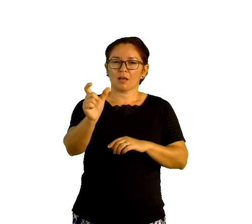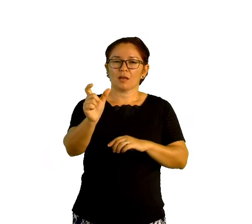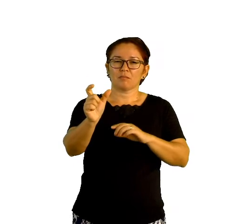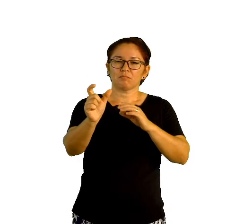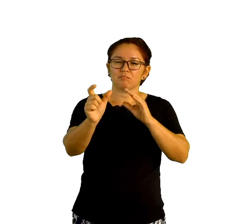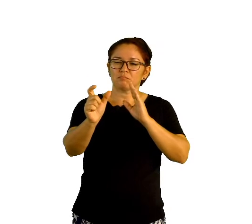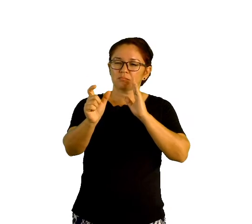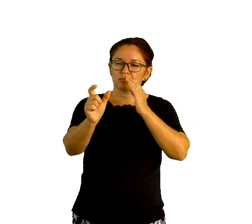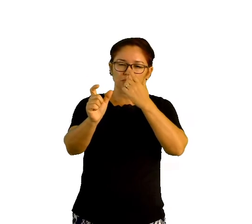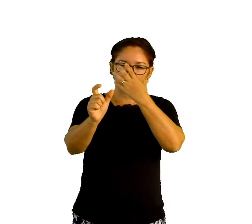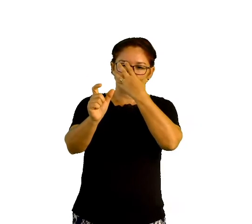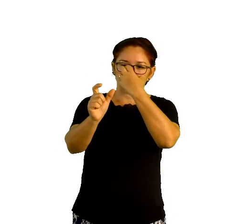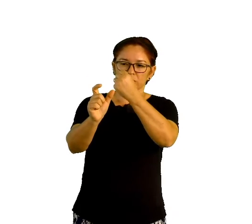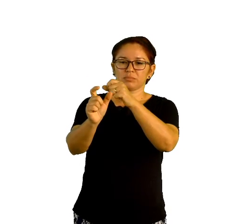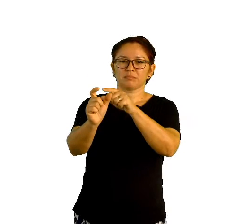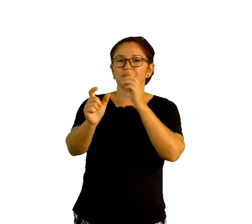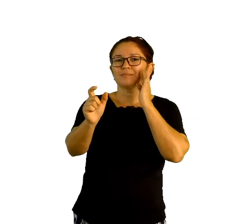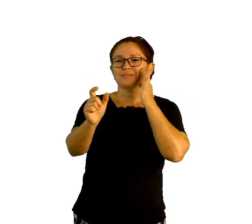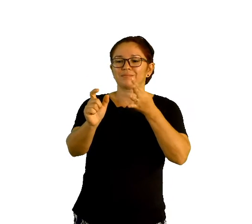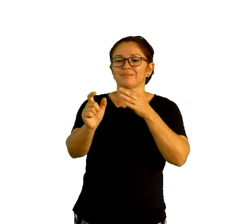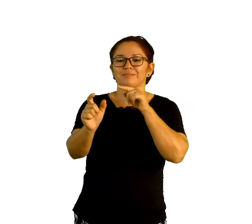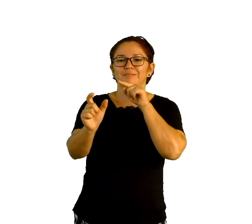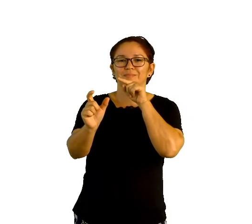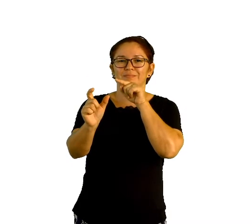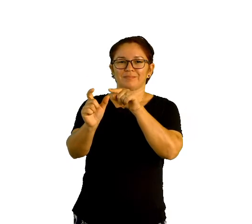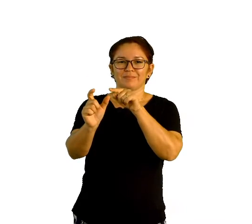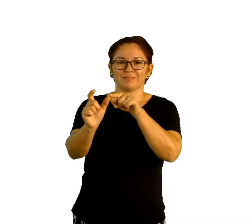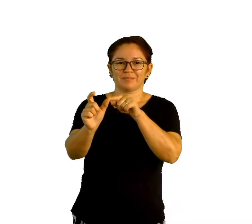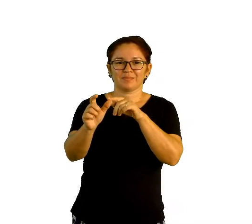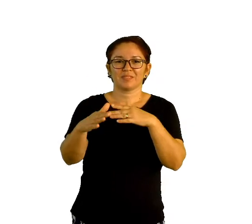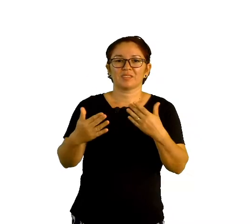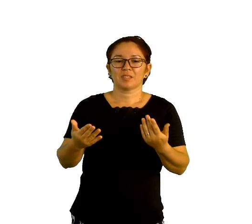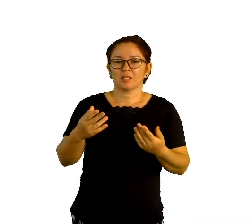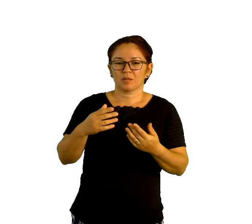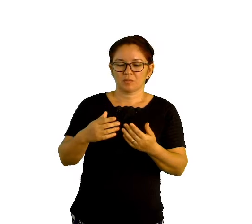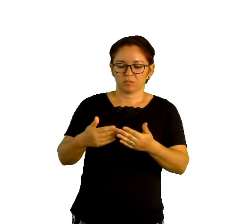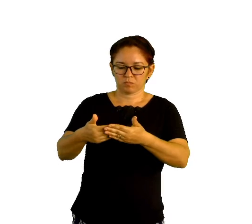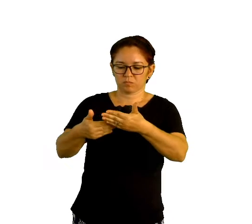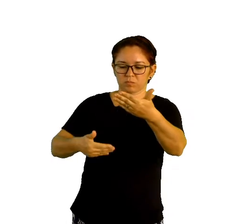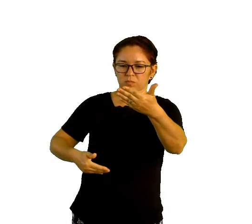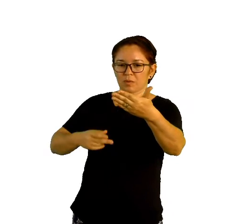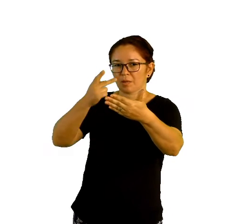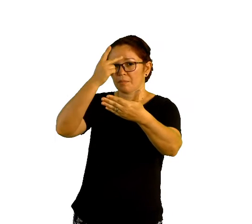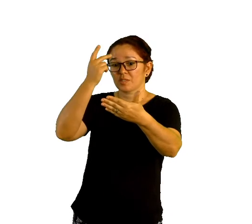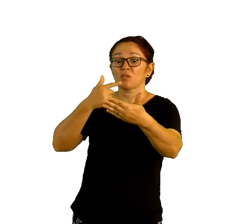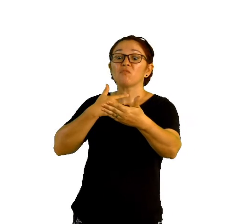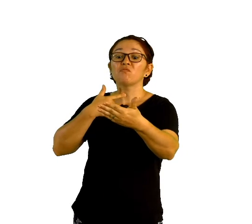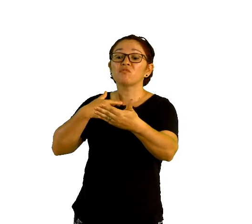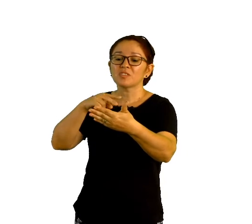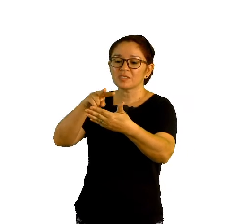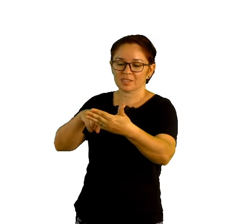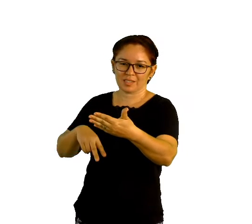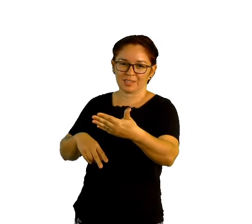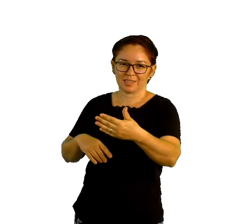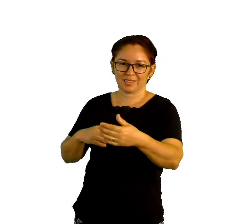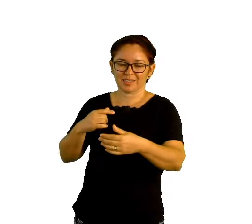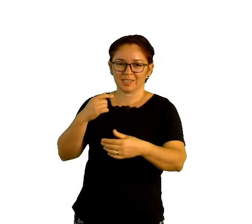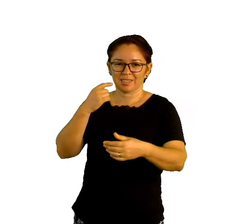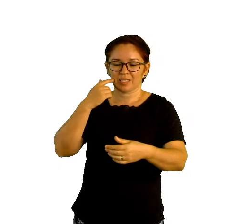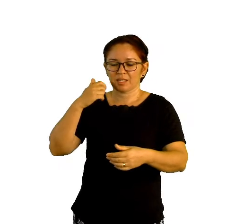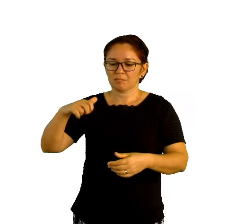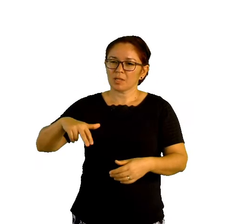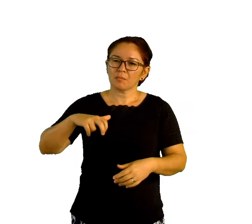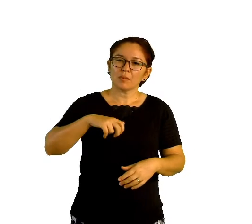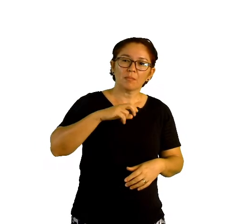que o leitor faça a leitura ou compre esse jornal. O título auxiliar, ele